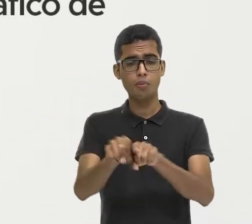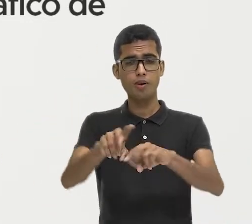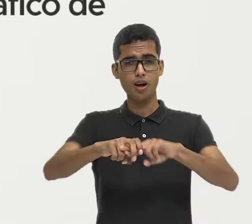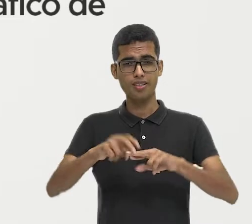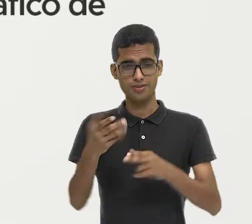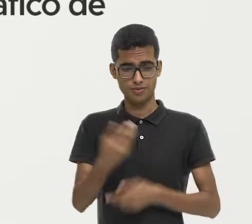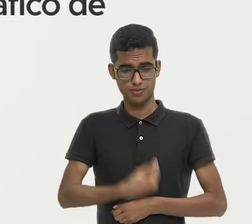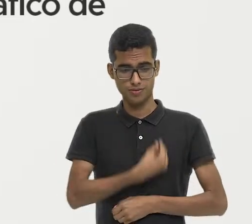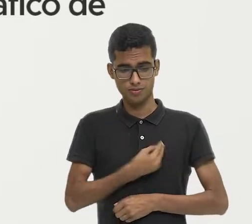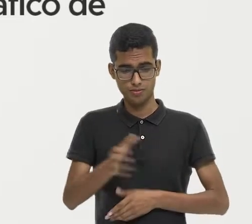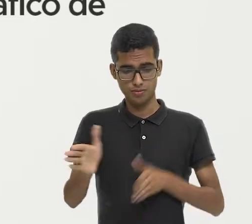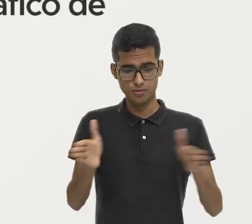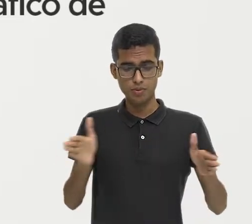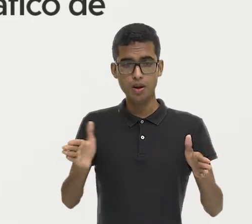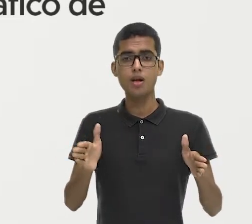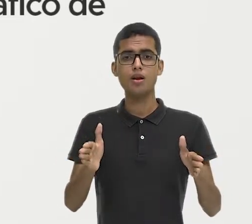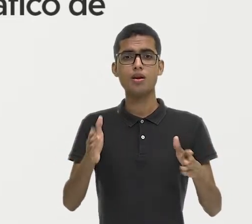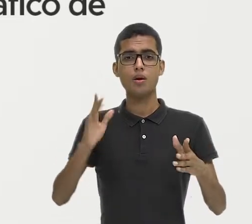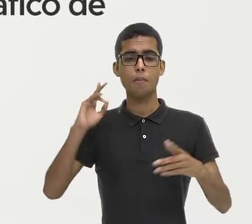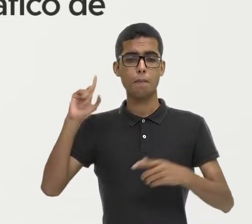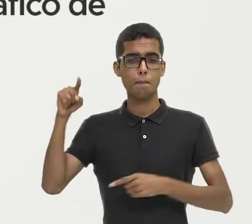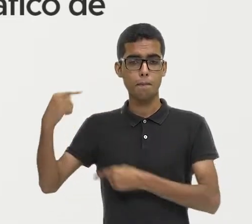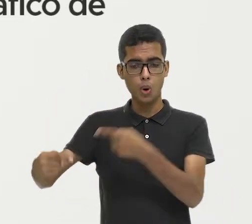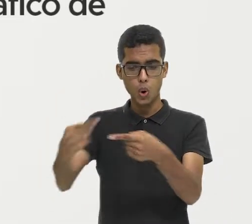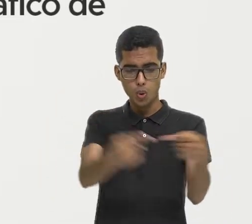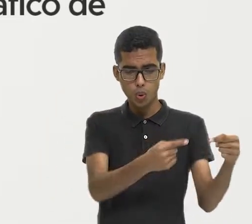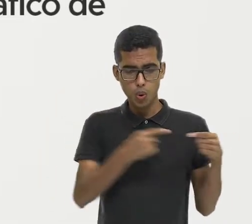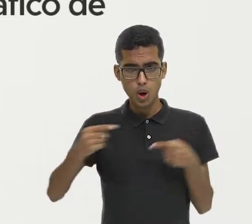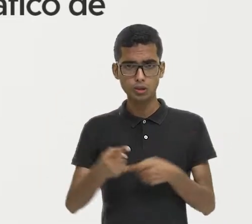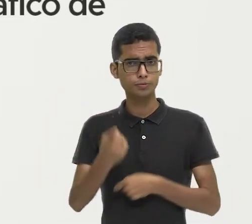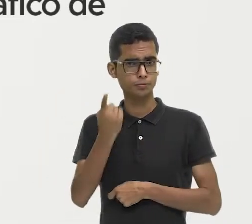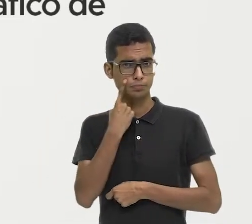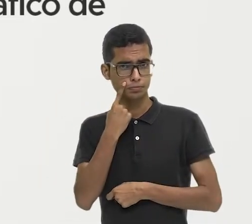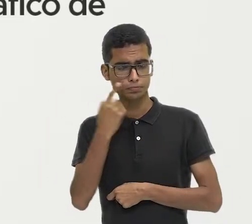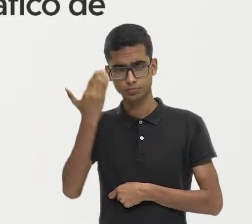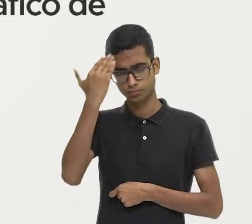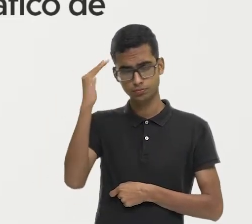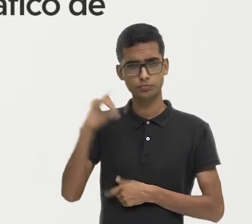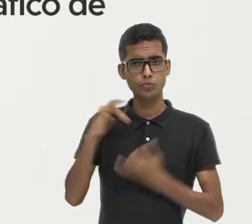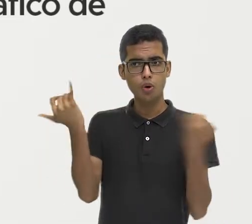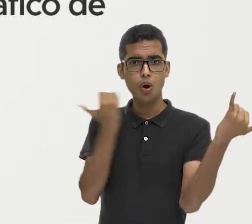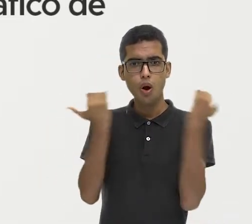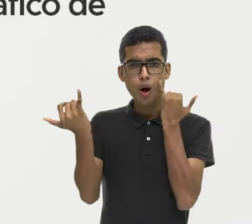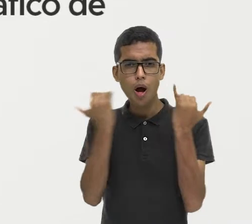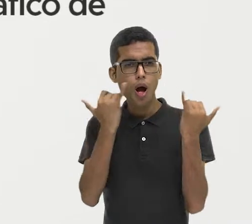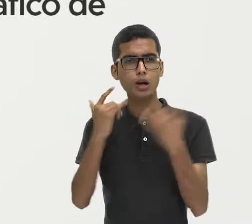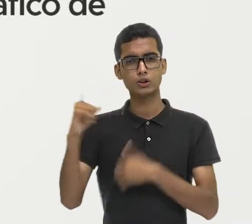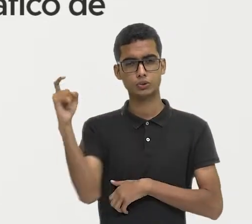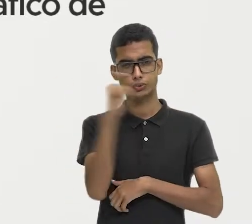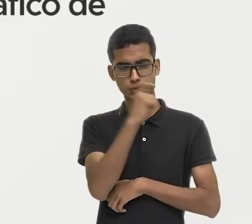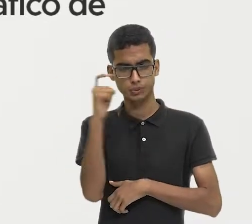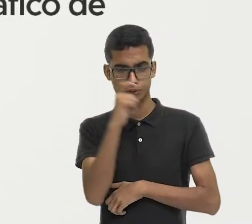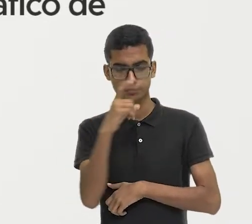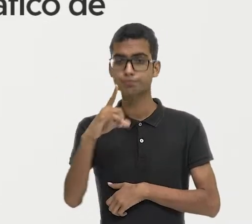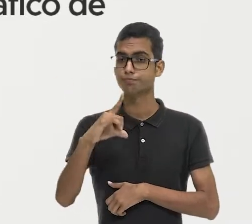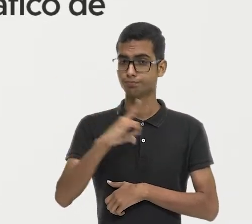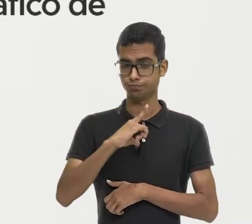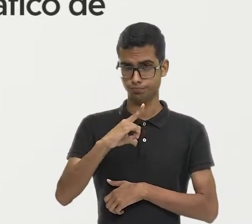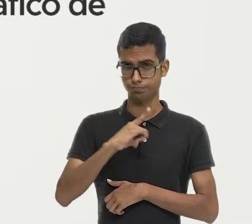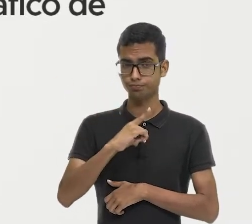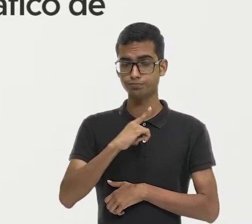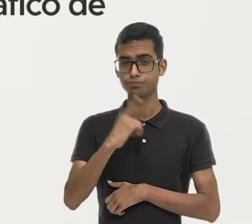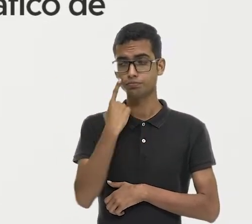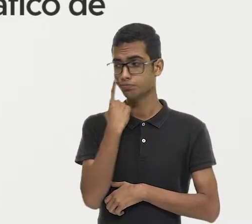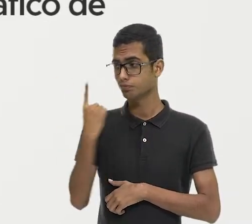porque vivemos numa época política. E aí a gente verifica que existem muitas fake news por aí, tá certo? Então